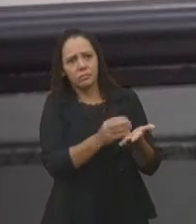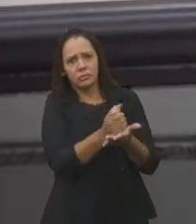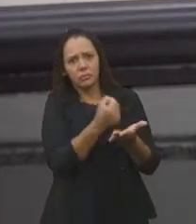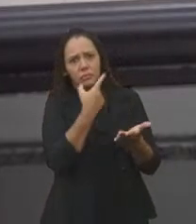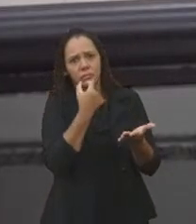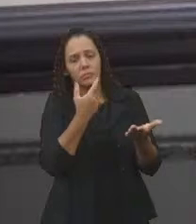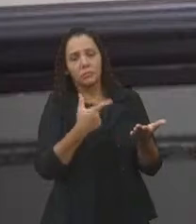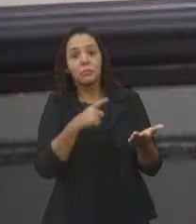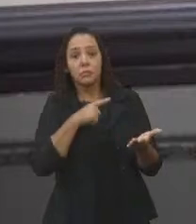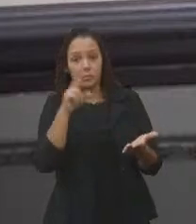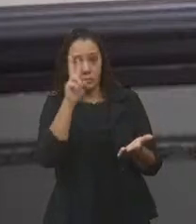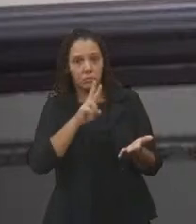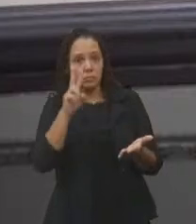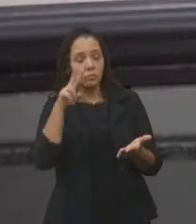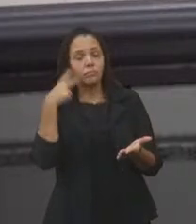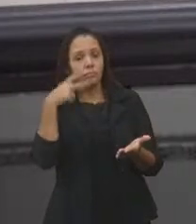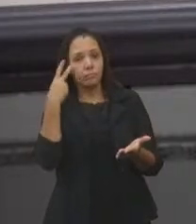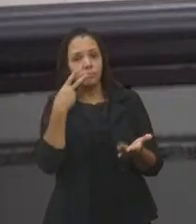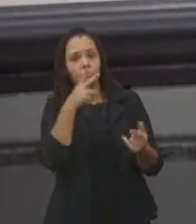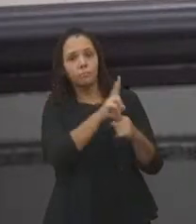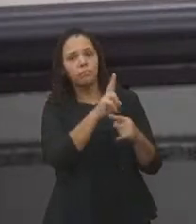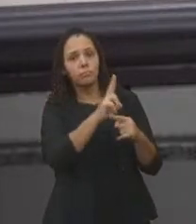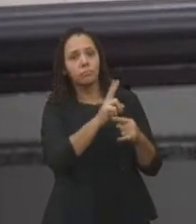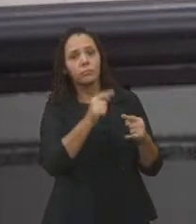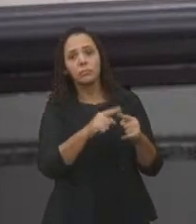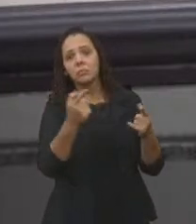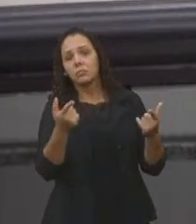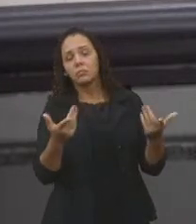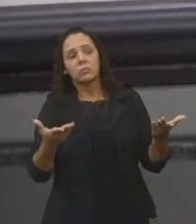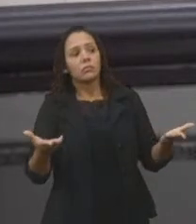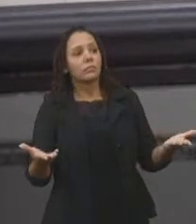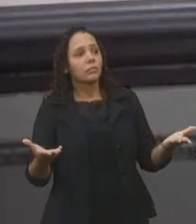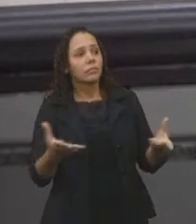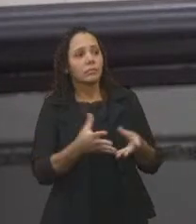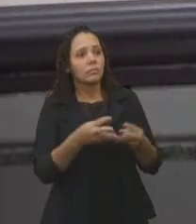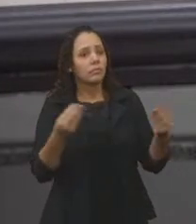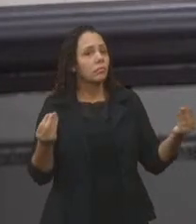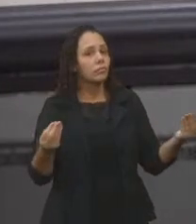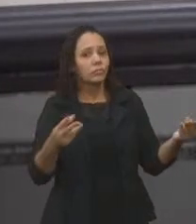cadê ele? Ninguém sabe onde o homem anda.